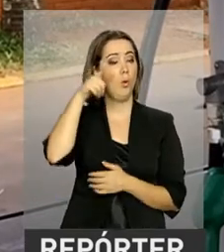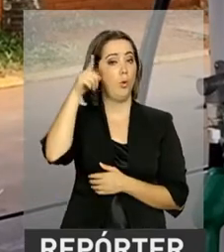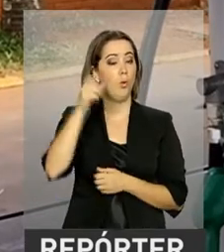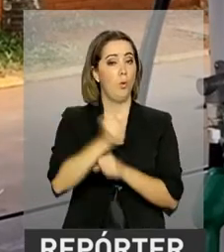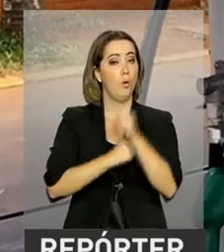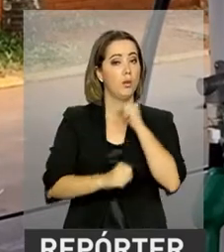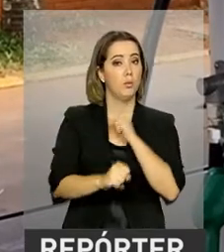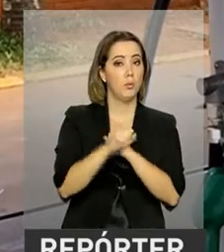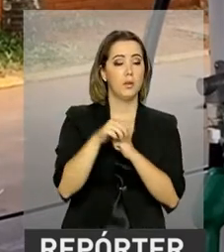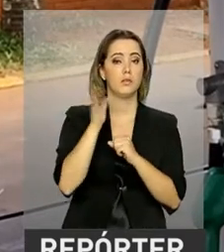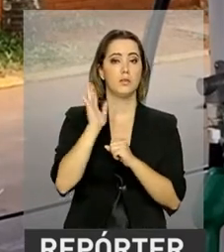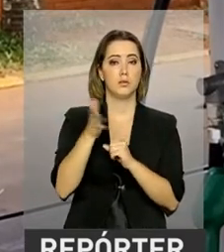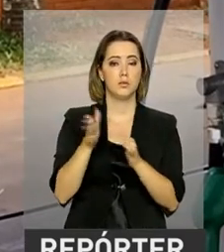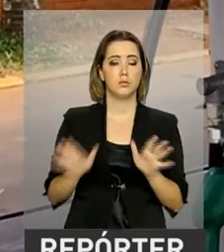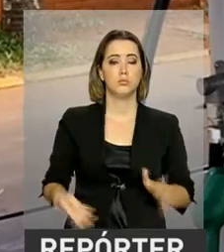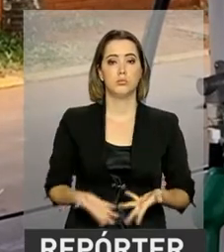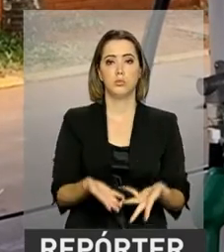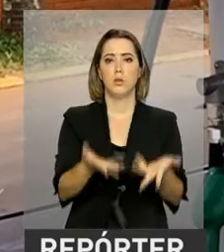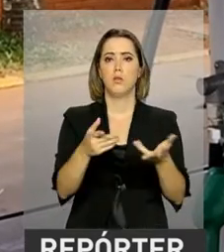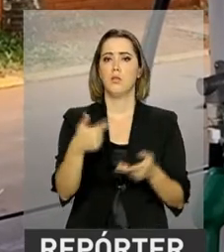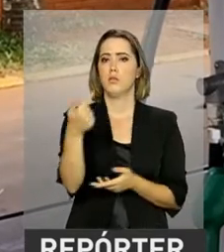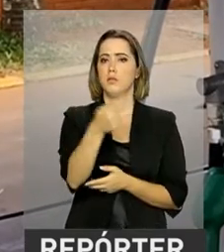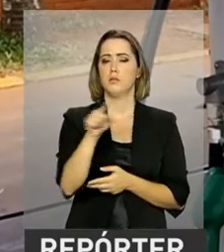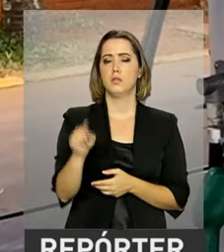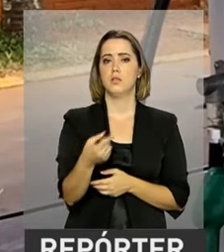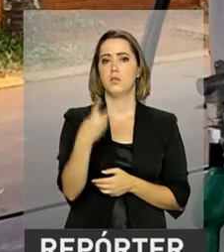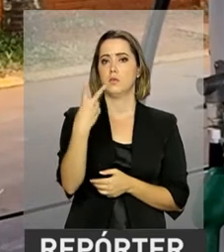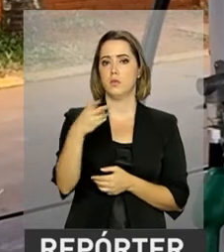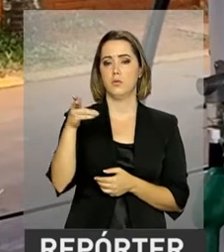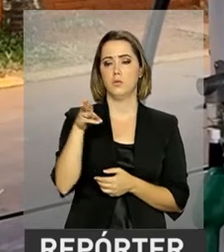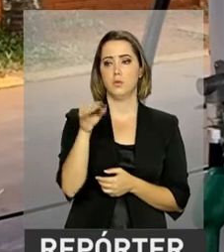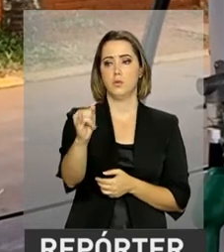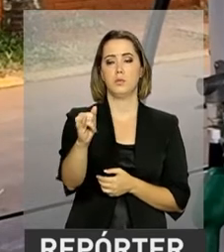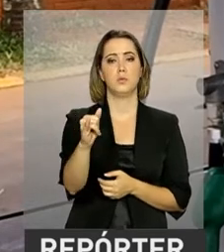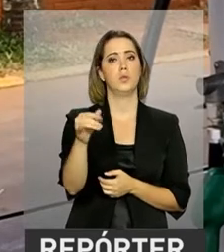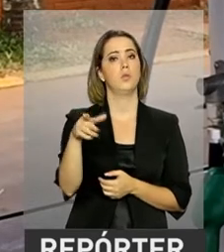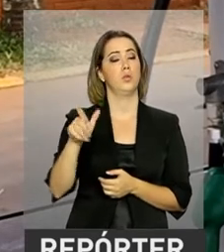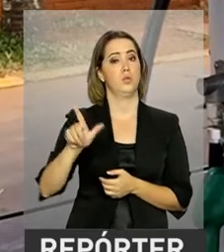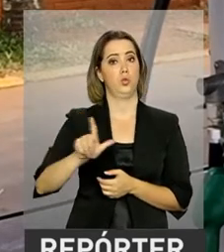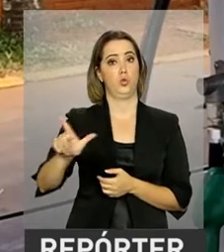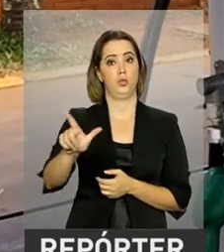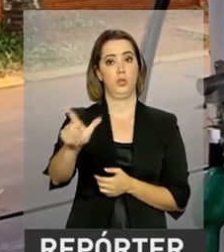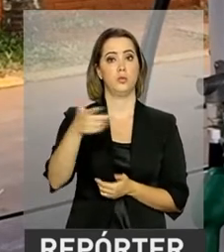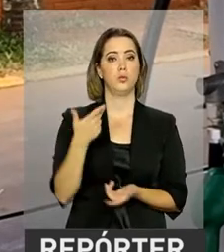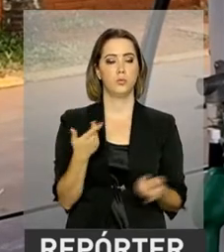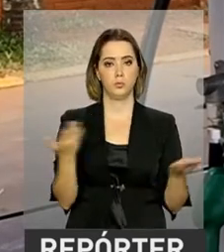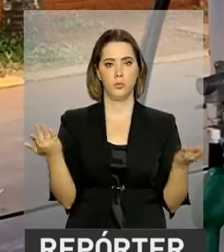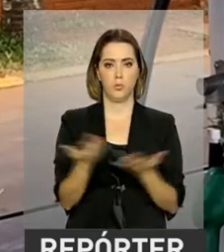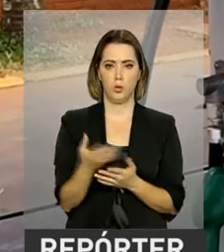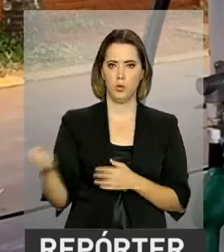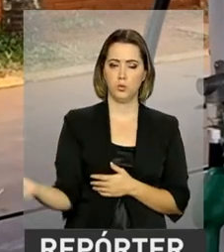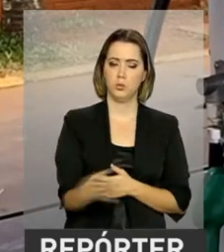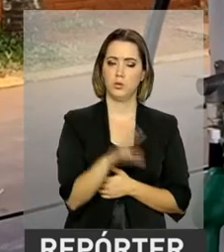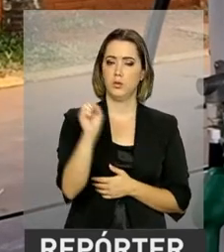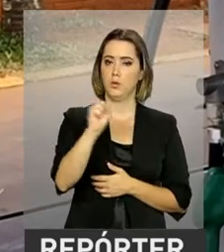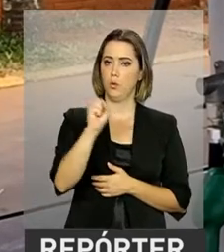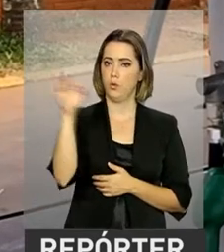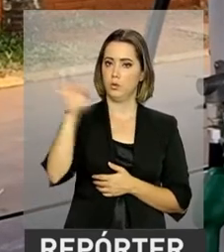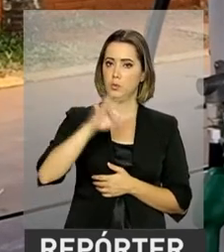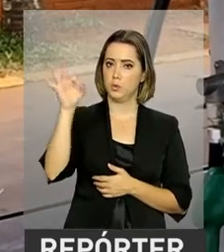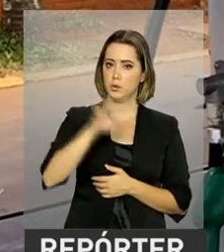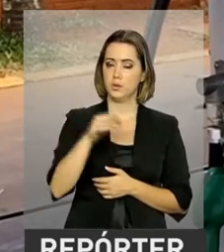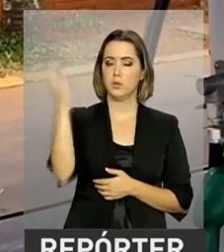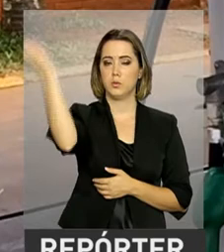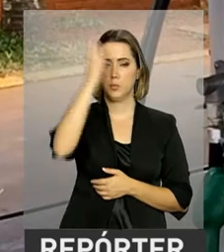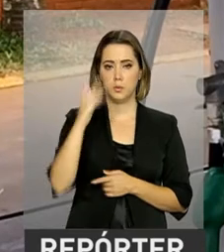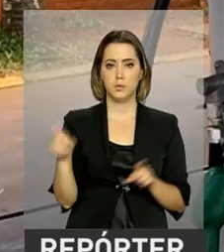capacidade instalada de produção chegou a 7,2 bilhões devidos com a adoção do novo percentual de 8% o brasil